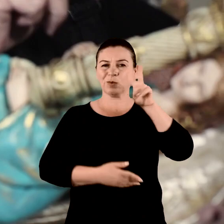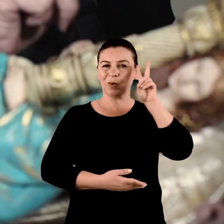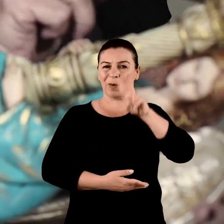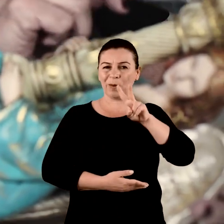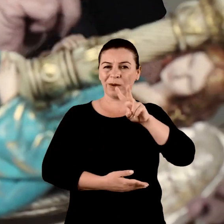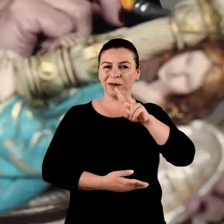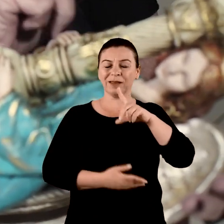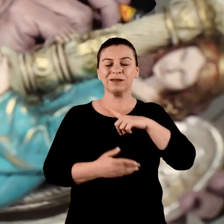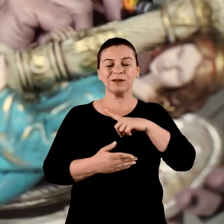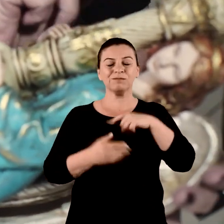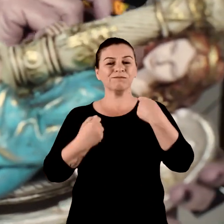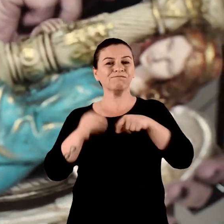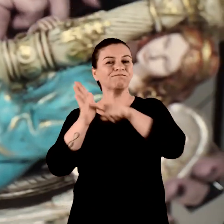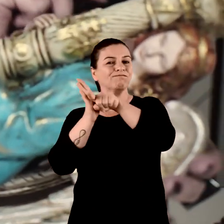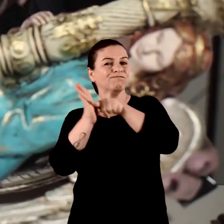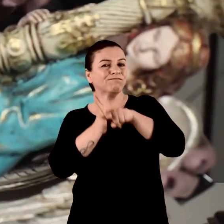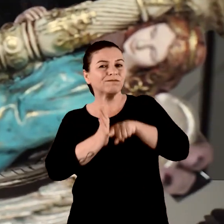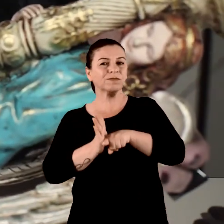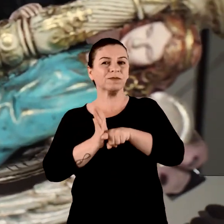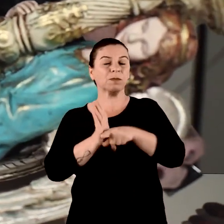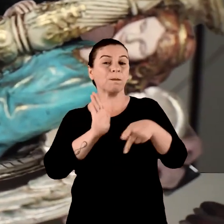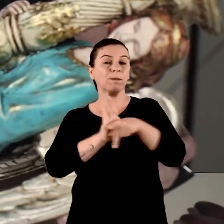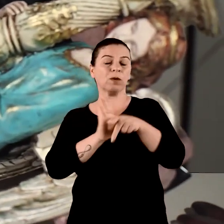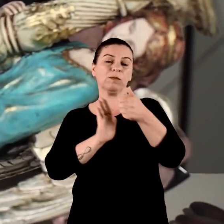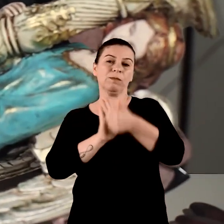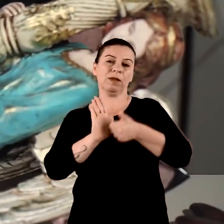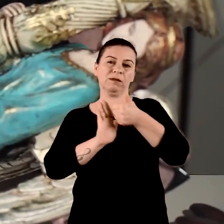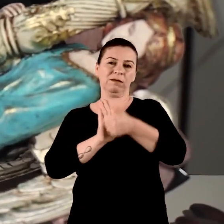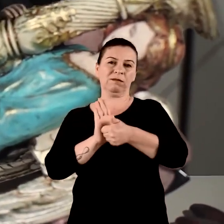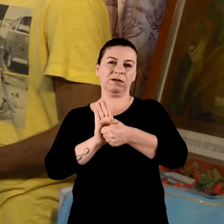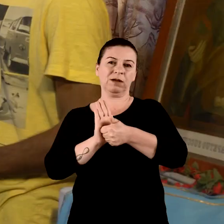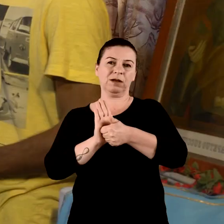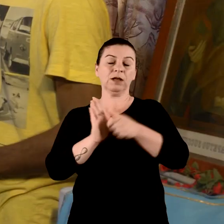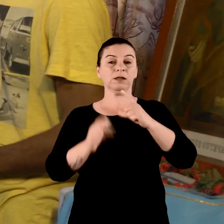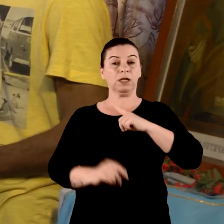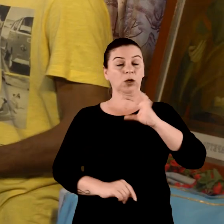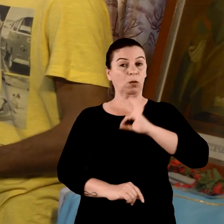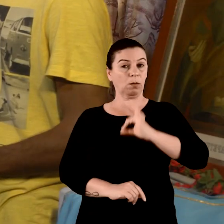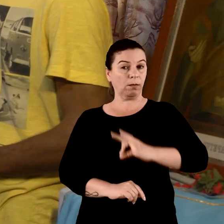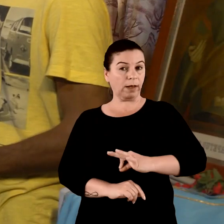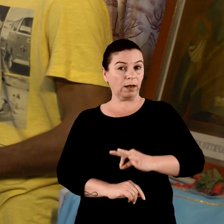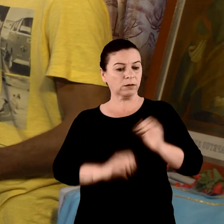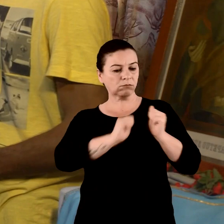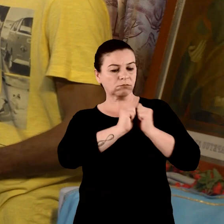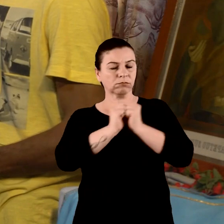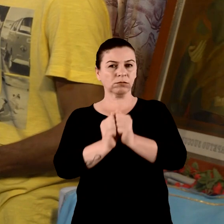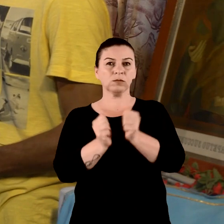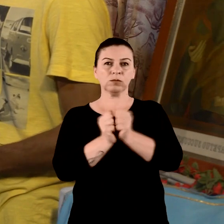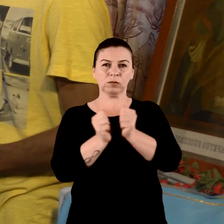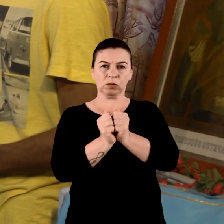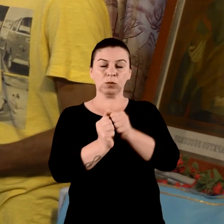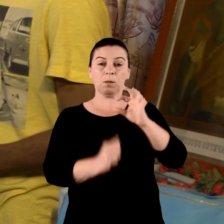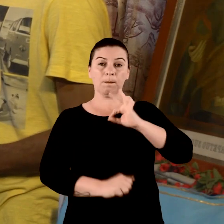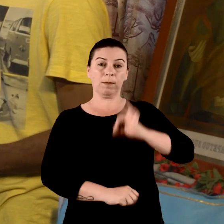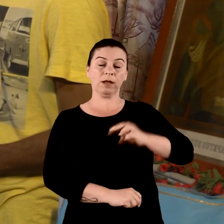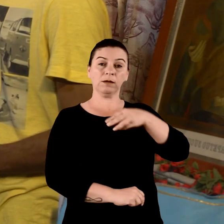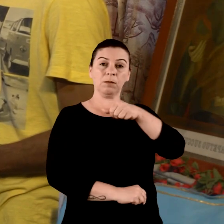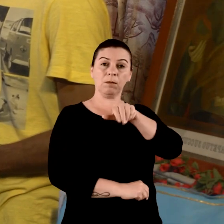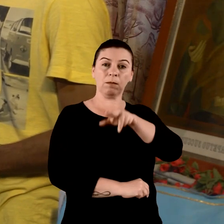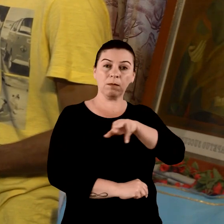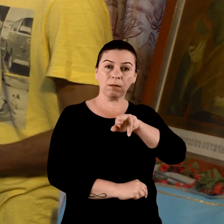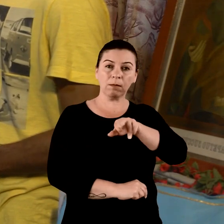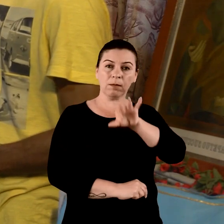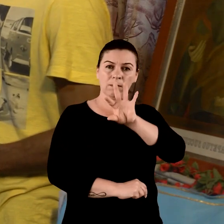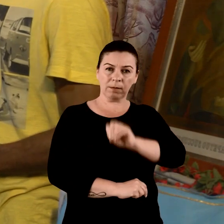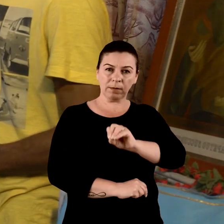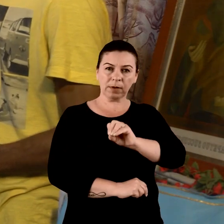estou contando com a ajuda de historiadores de Paranaguá. Tem um padre, o último padre que eu acompanhei aqui, que é o Mário de